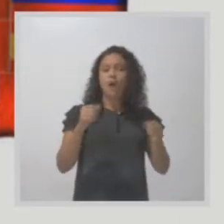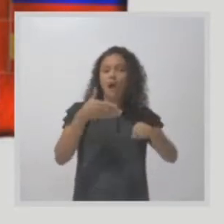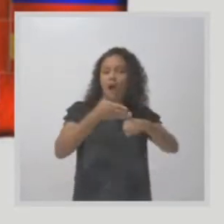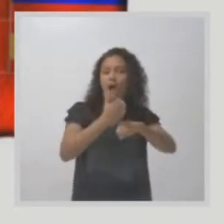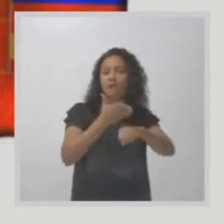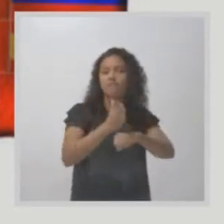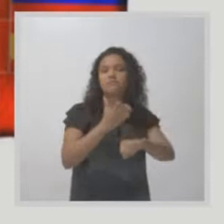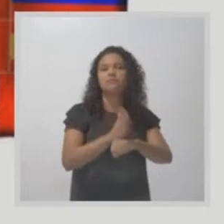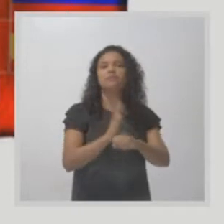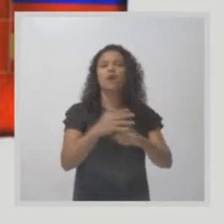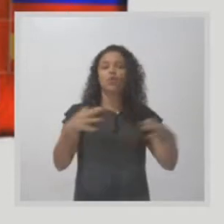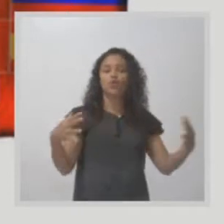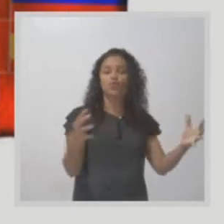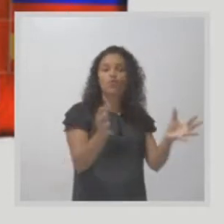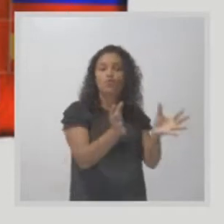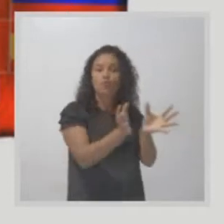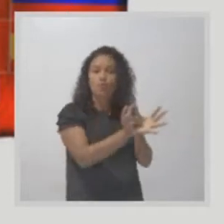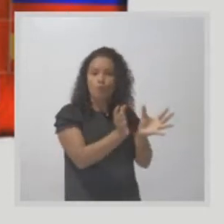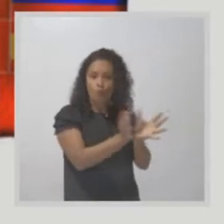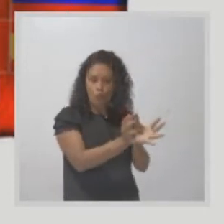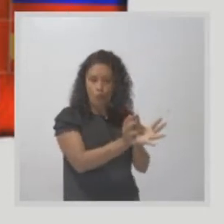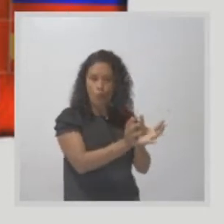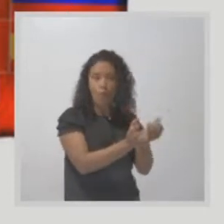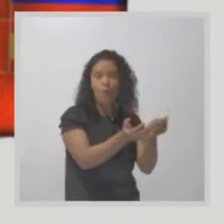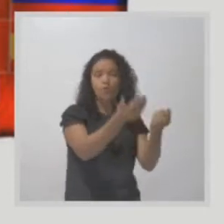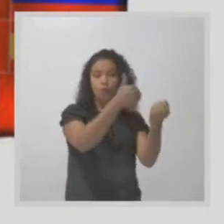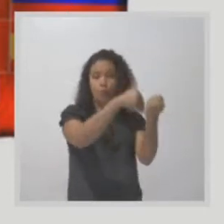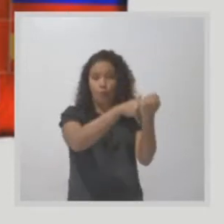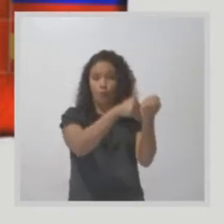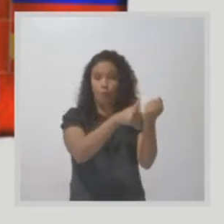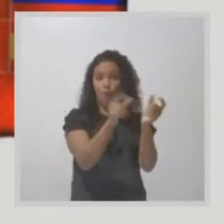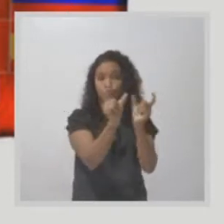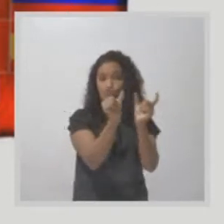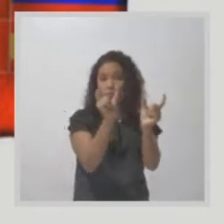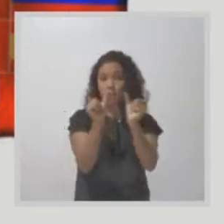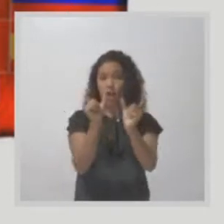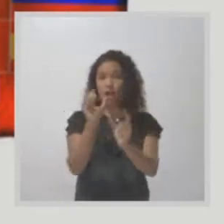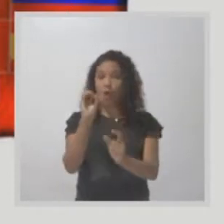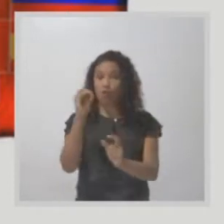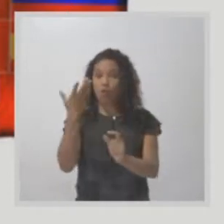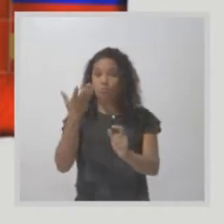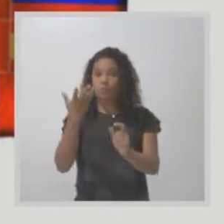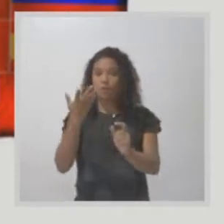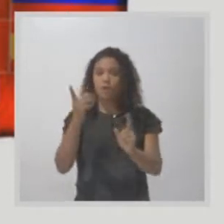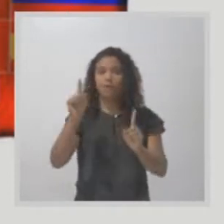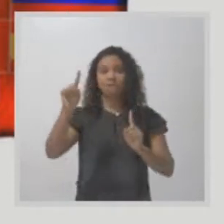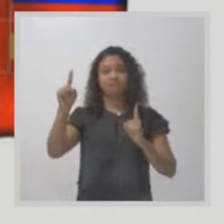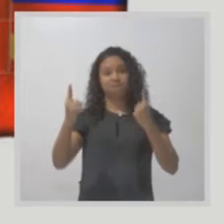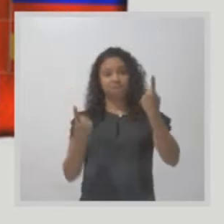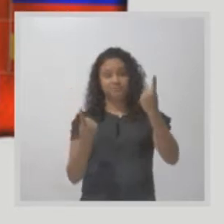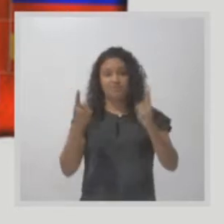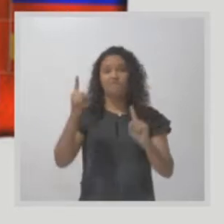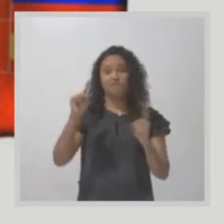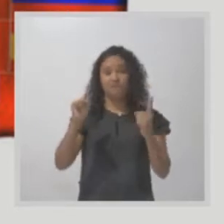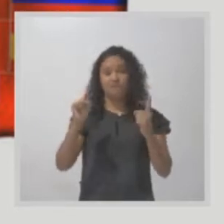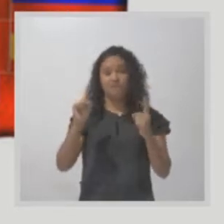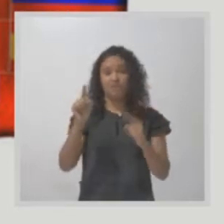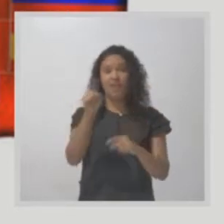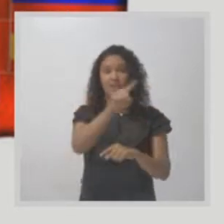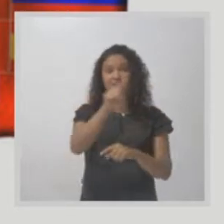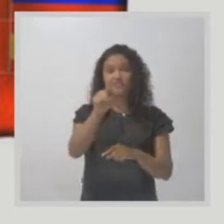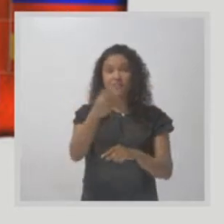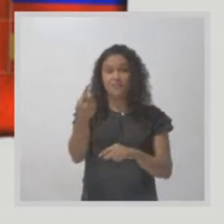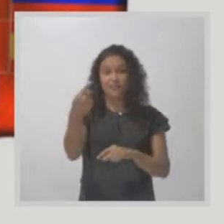meio de um código formado por palavras ou gestos. Vocês estão tendo a interpretação da linguagem